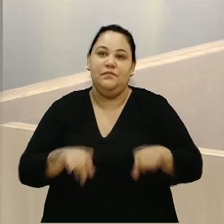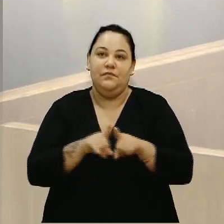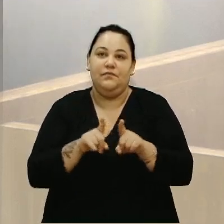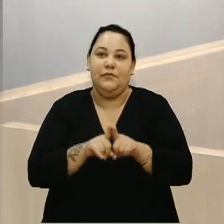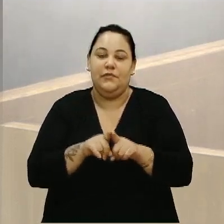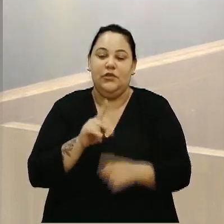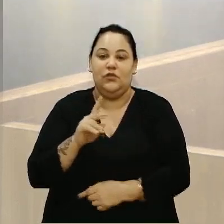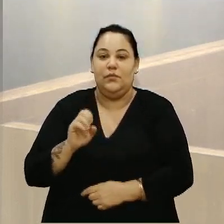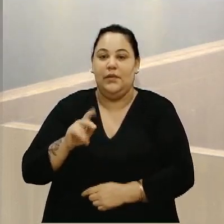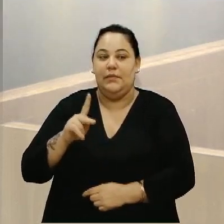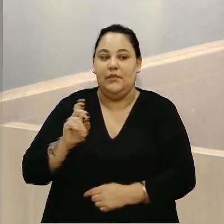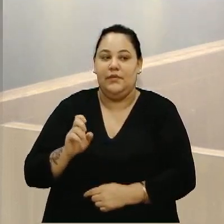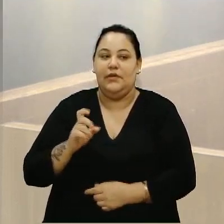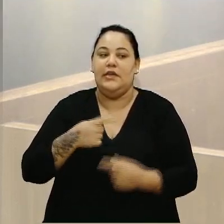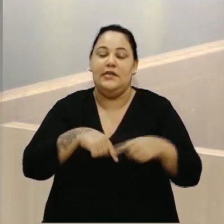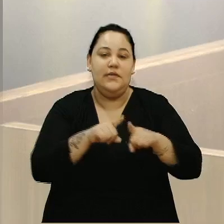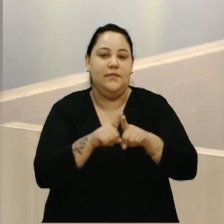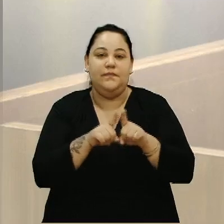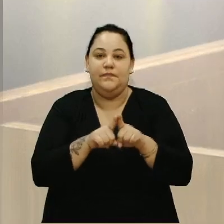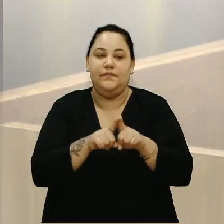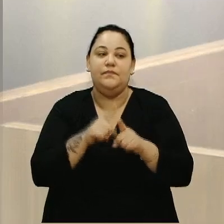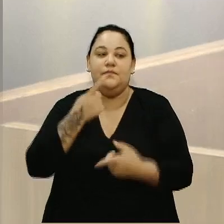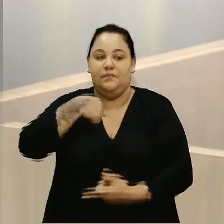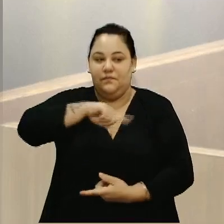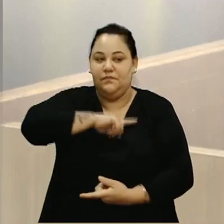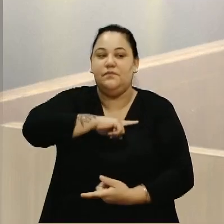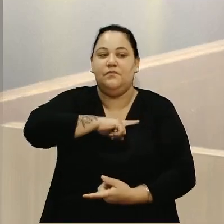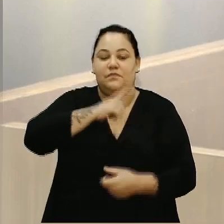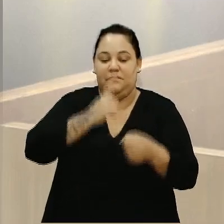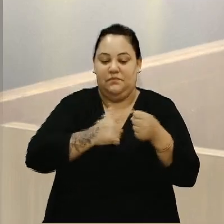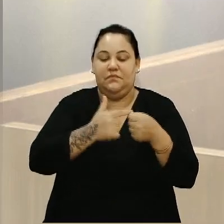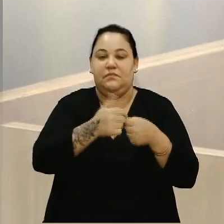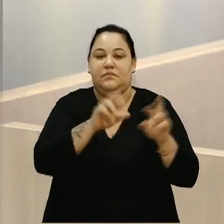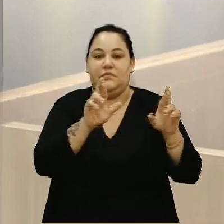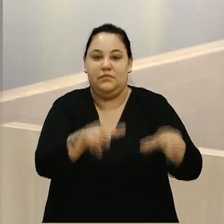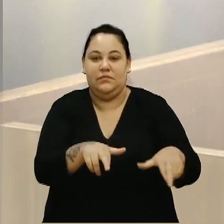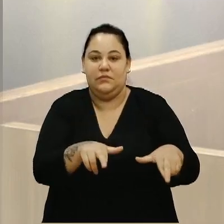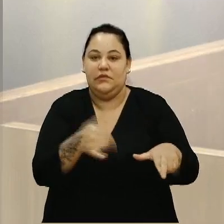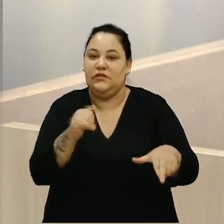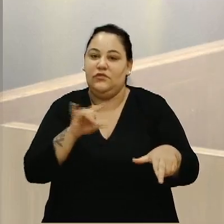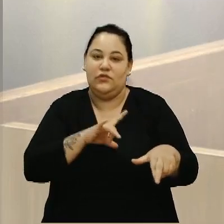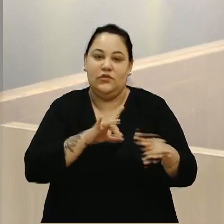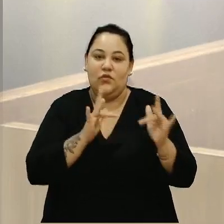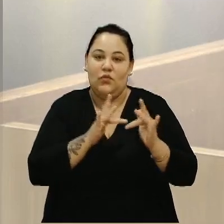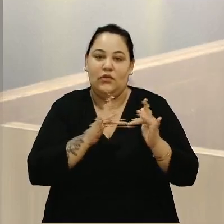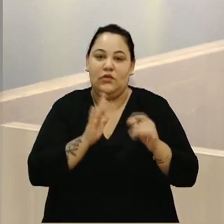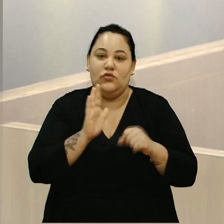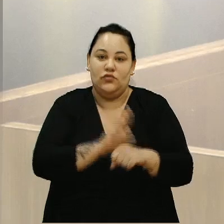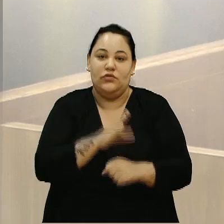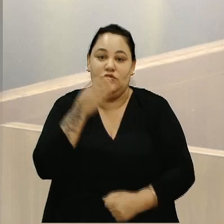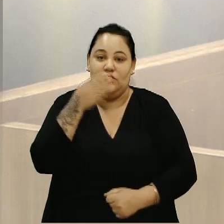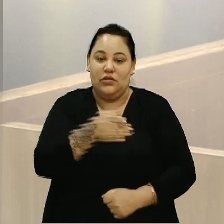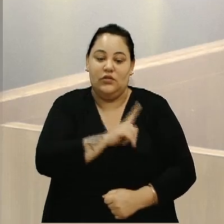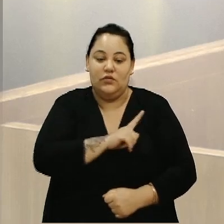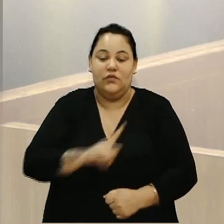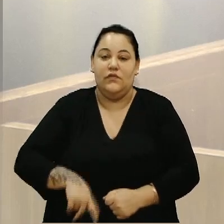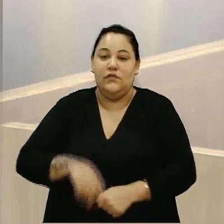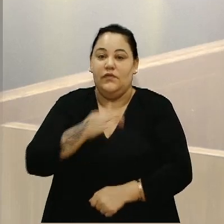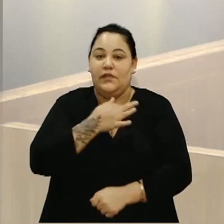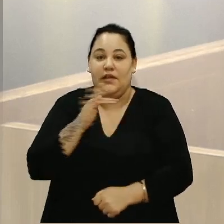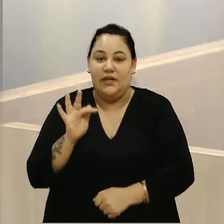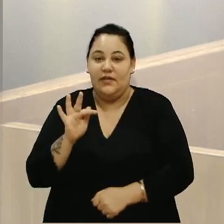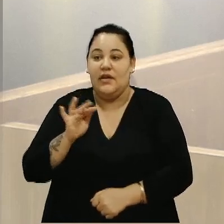Pepe Vargas, que são da nossa cidade, da nossa região, sem essa intermediação direta com o governo federal,